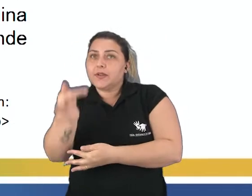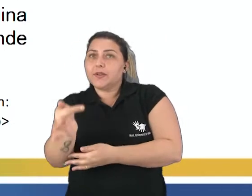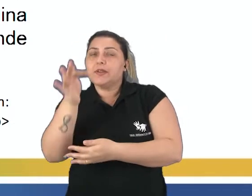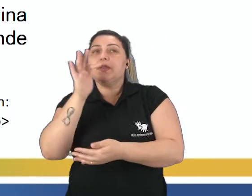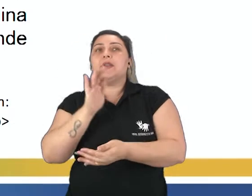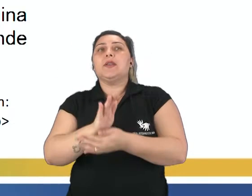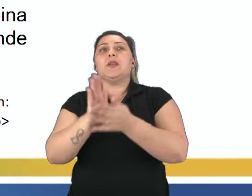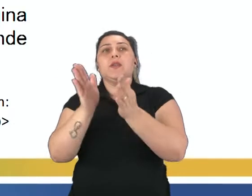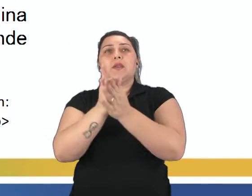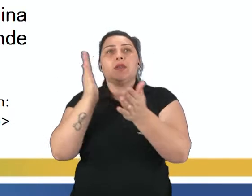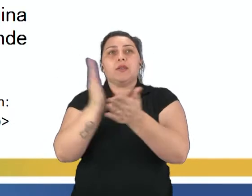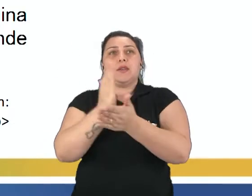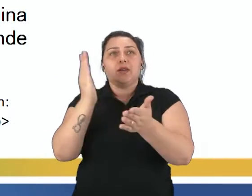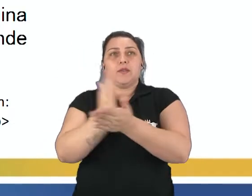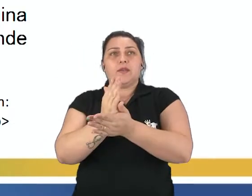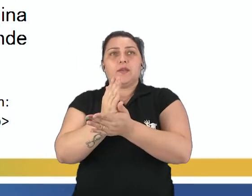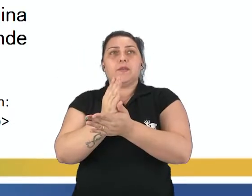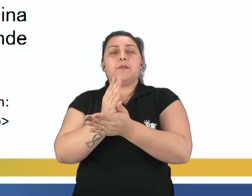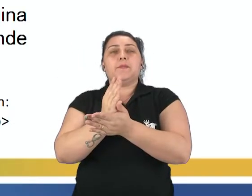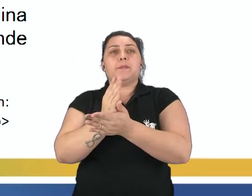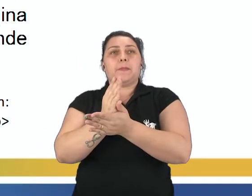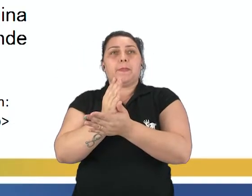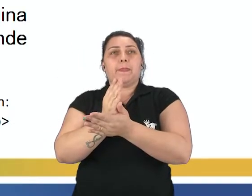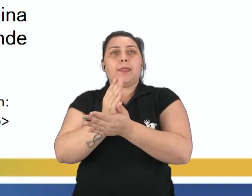flores. Em seu livro,